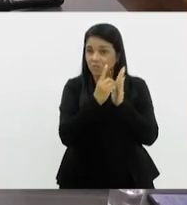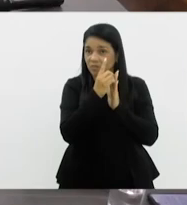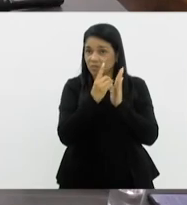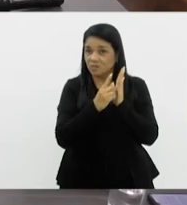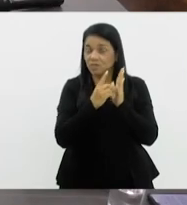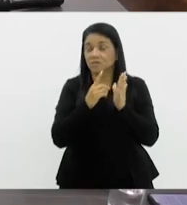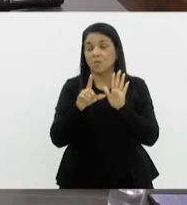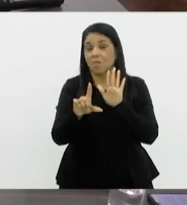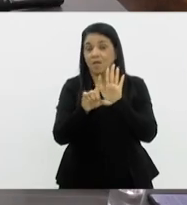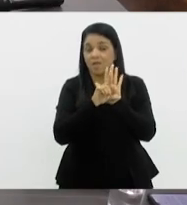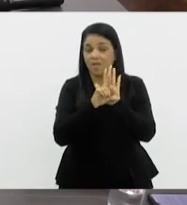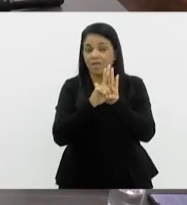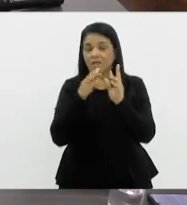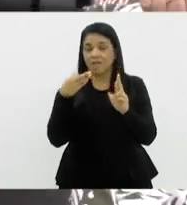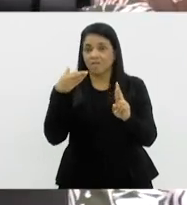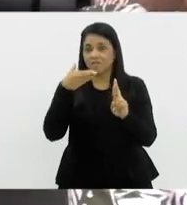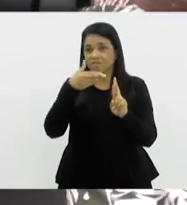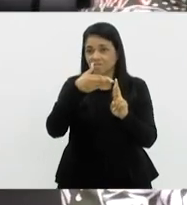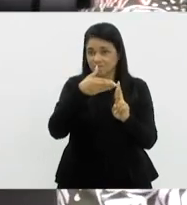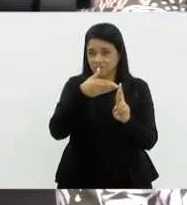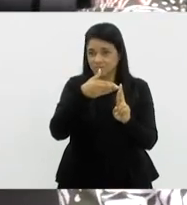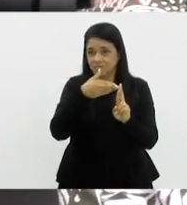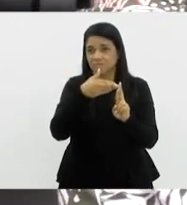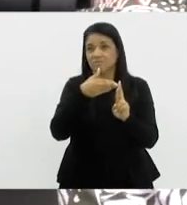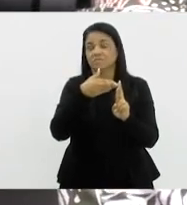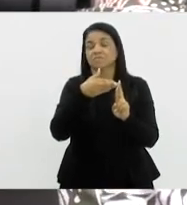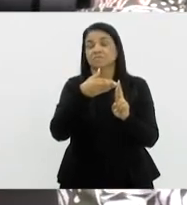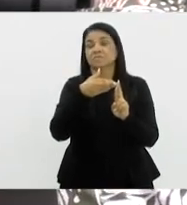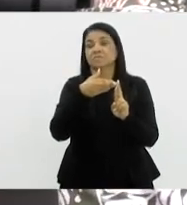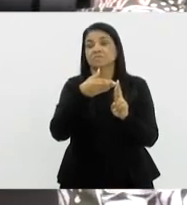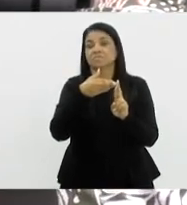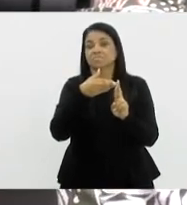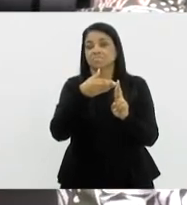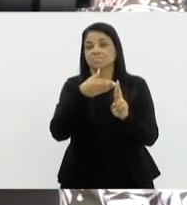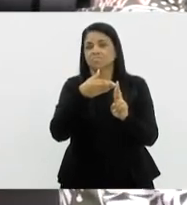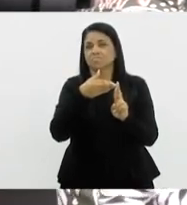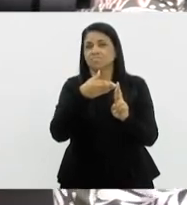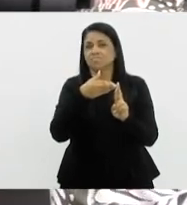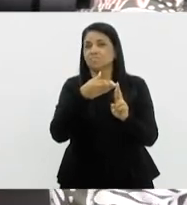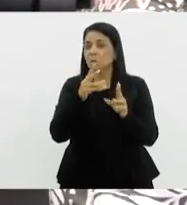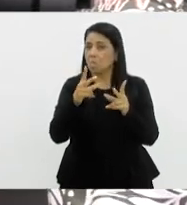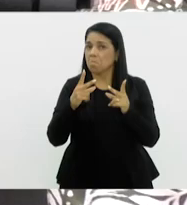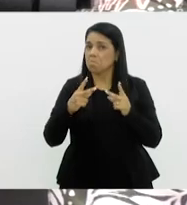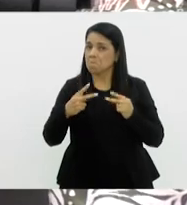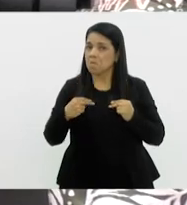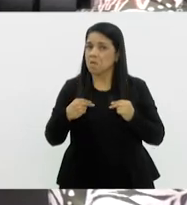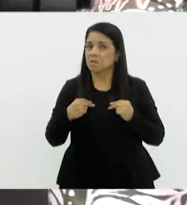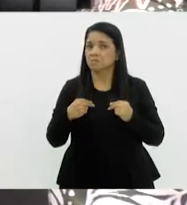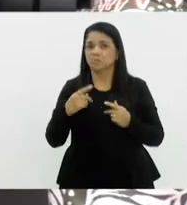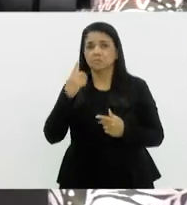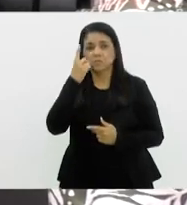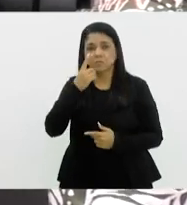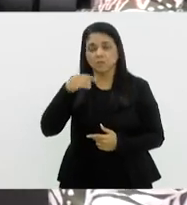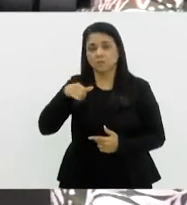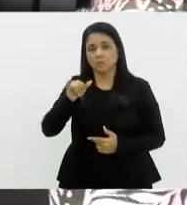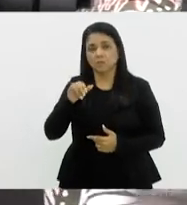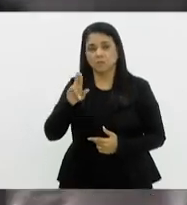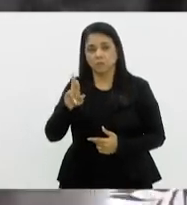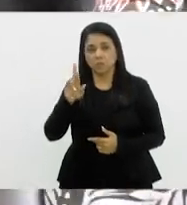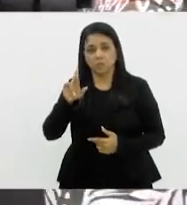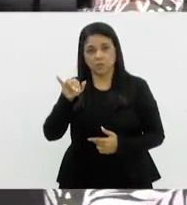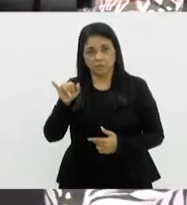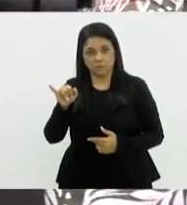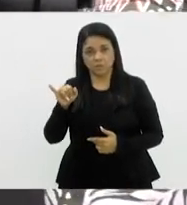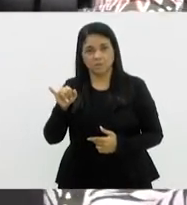que faz referência, mesmo uma legislação autorizativa, acho que é um mérito do deputado Iuri, porque é uma questão que,